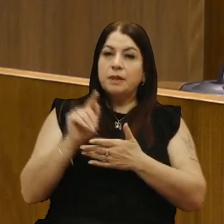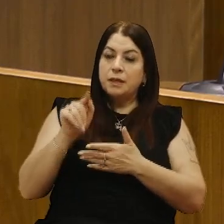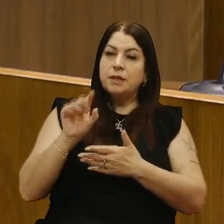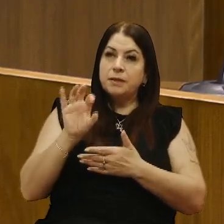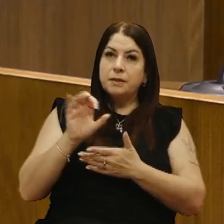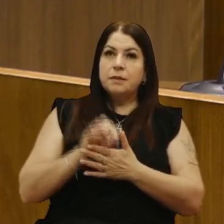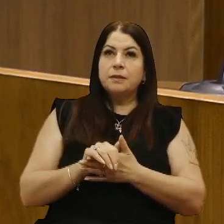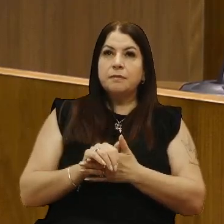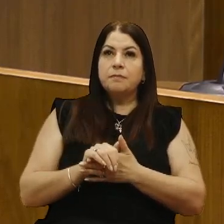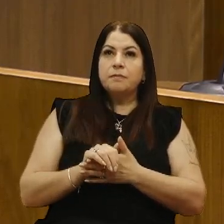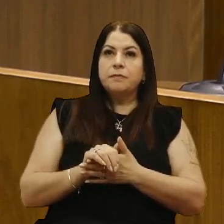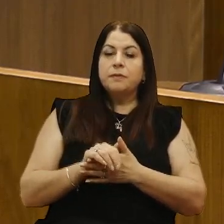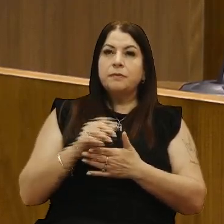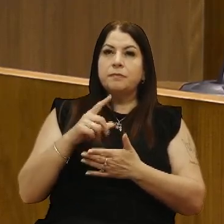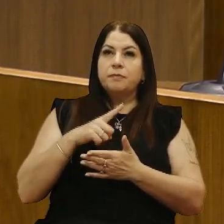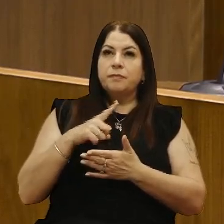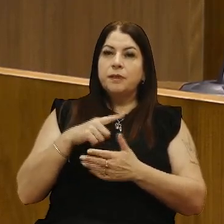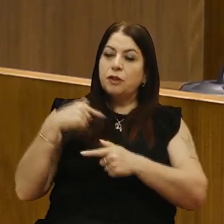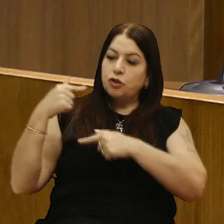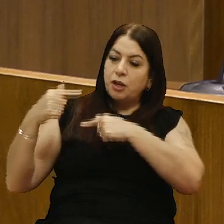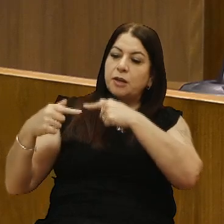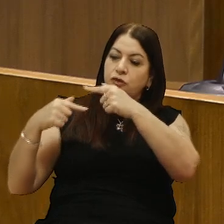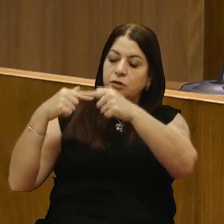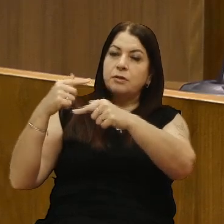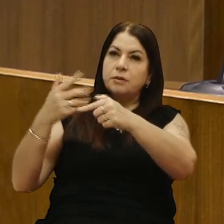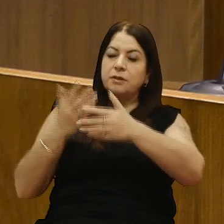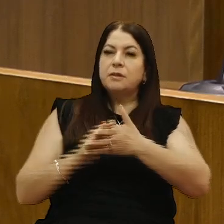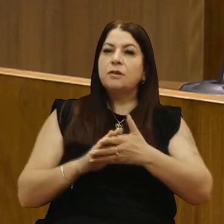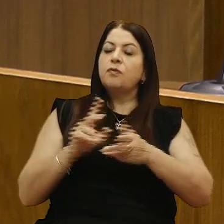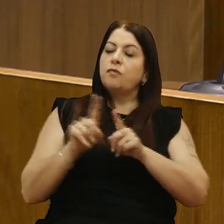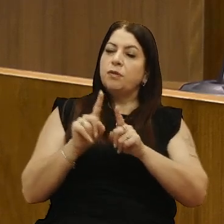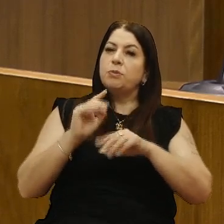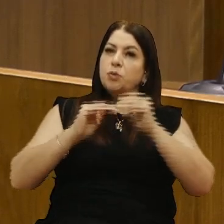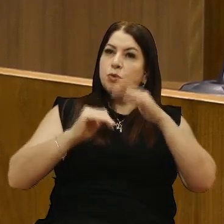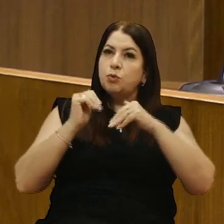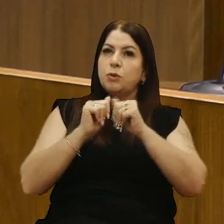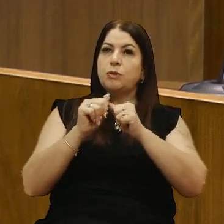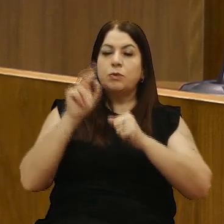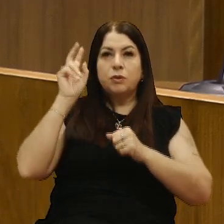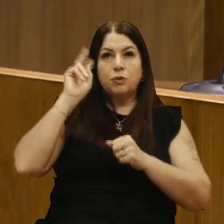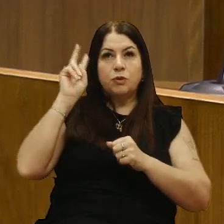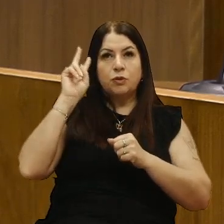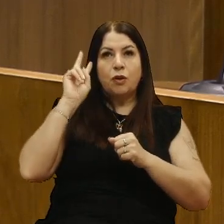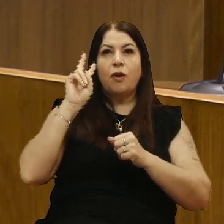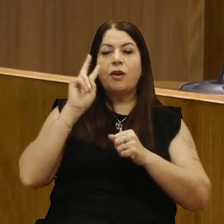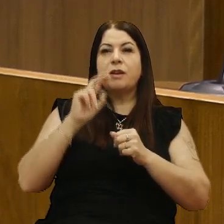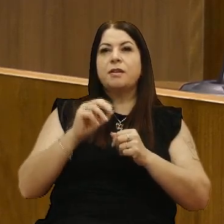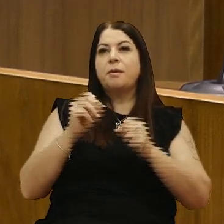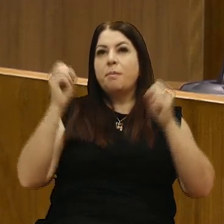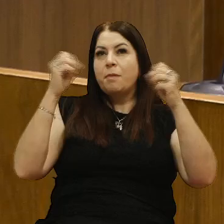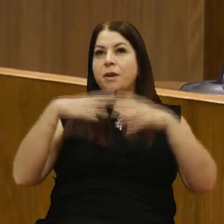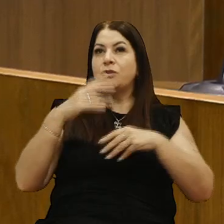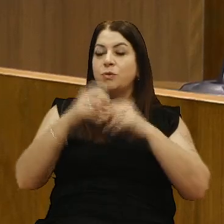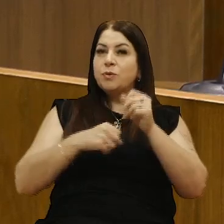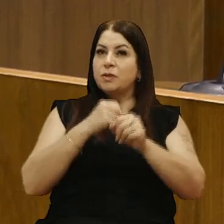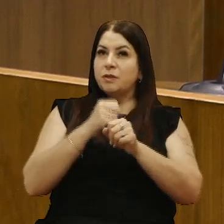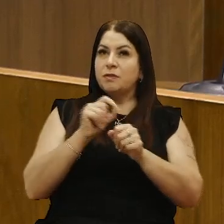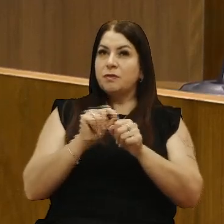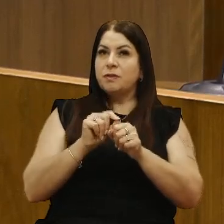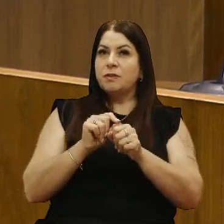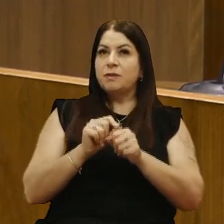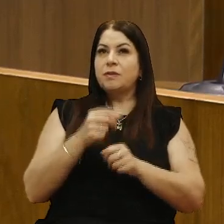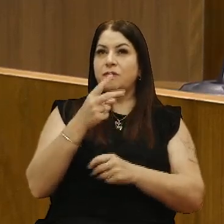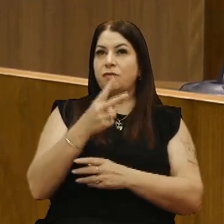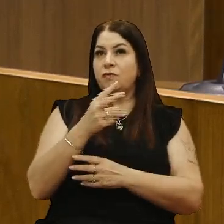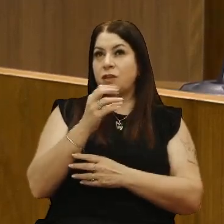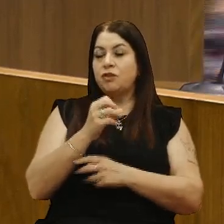assim, geração após geração, fomos construindo essa história luminosa que, nesse ano, celebramos sua